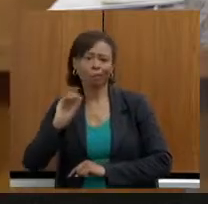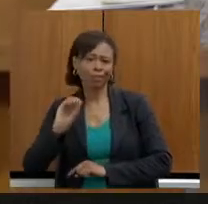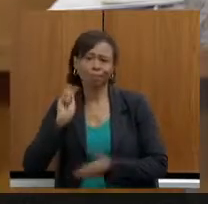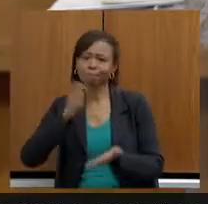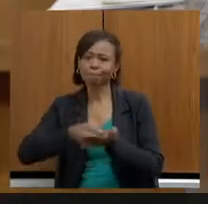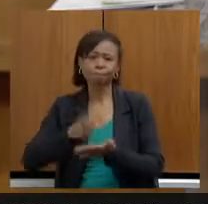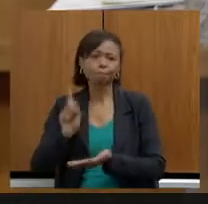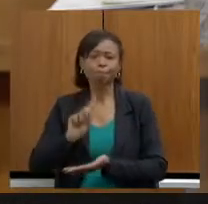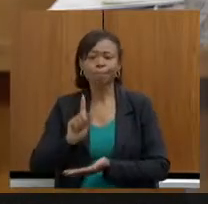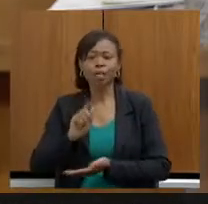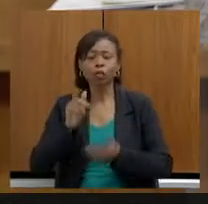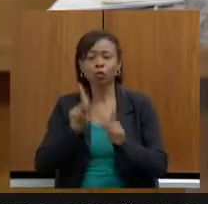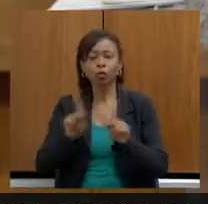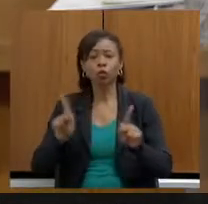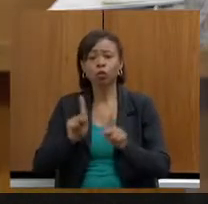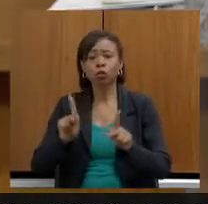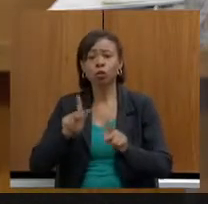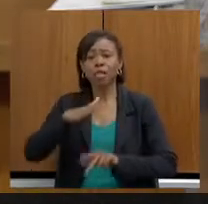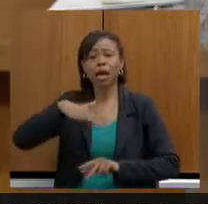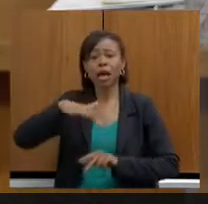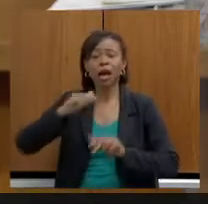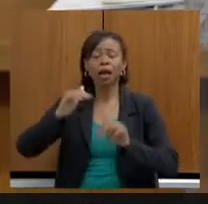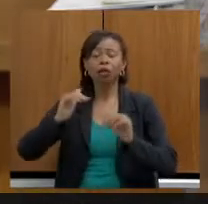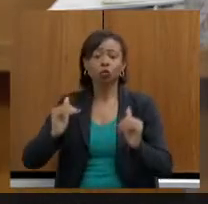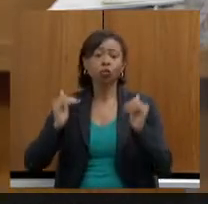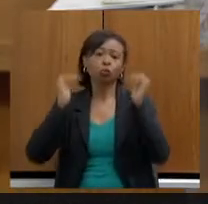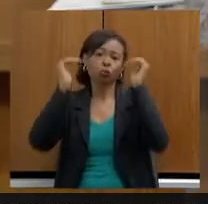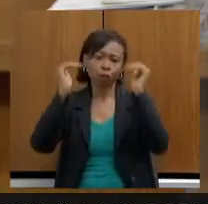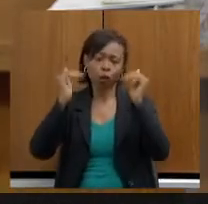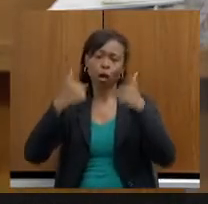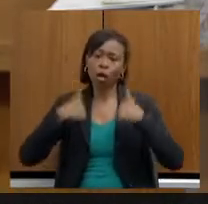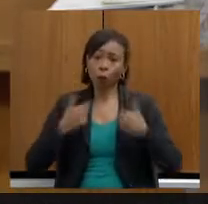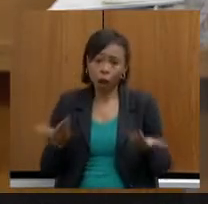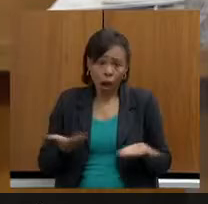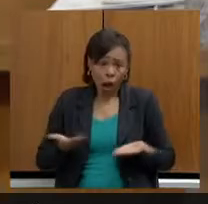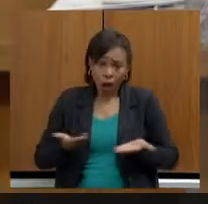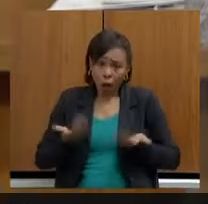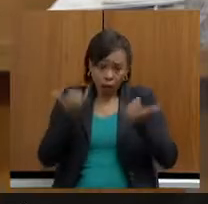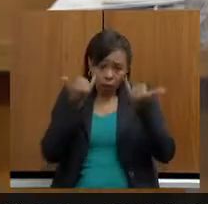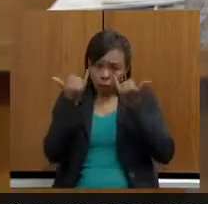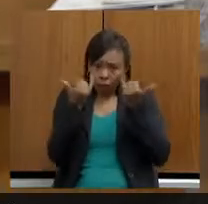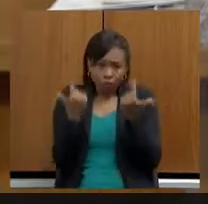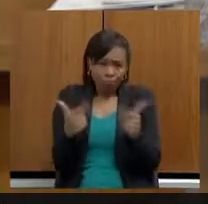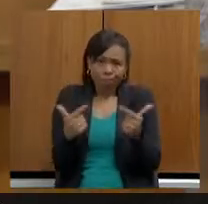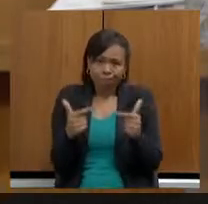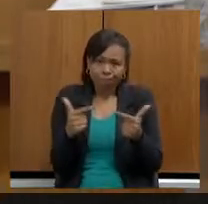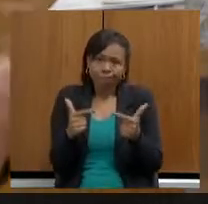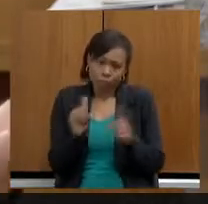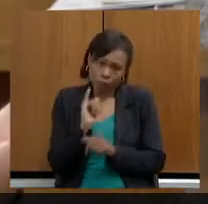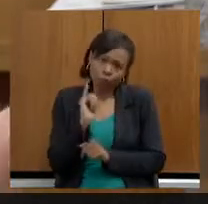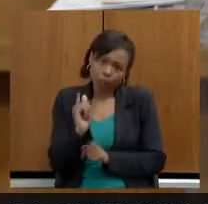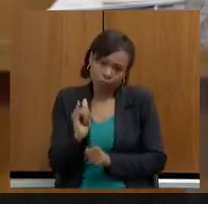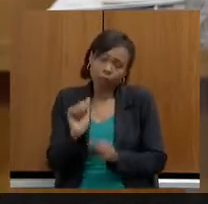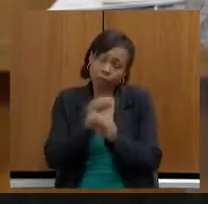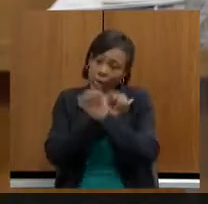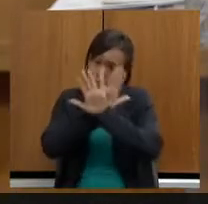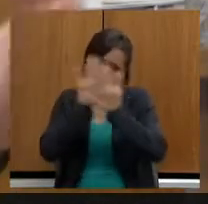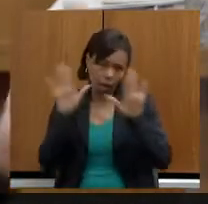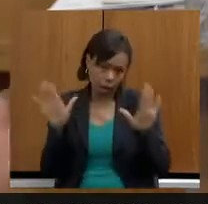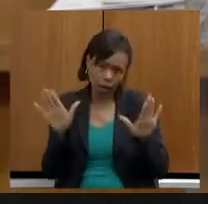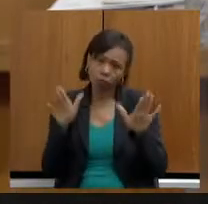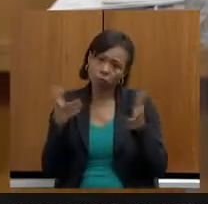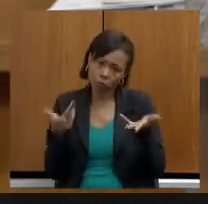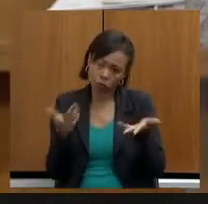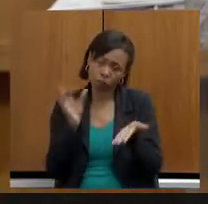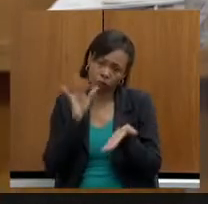dos profissionais do ensino superior Tá bom eu não tenho as informações aqui agora quer dizer que eu não tenho essa informação você transparente com o senhor